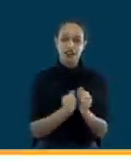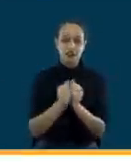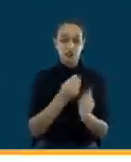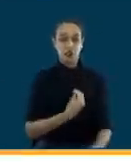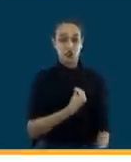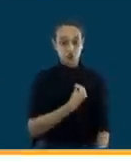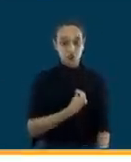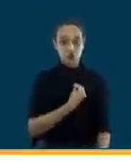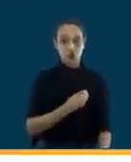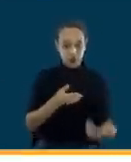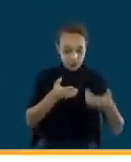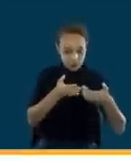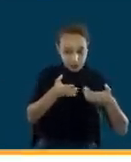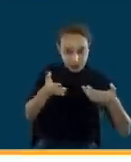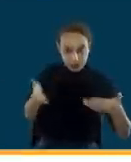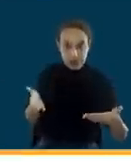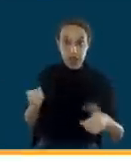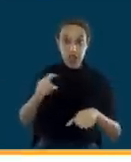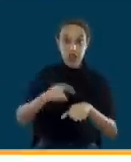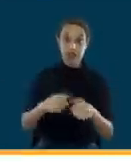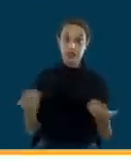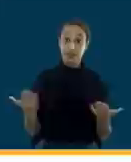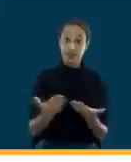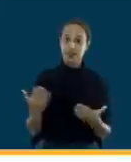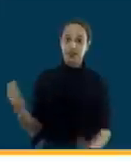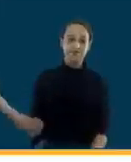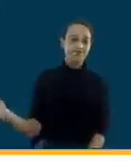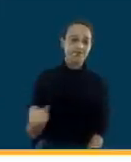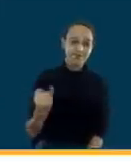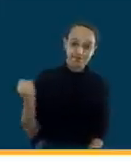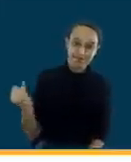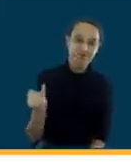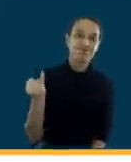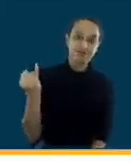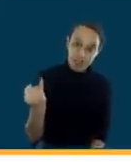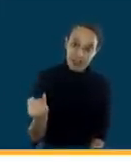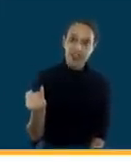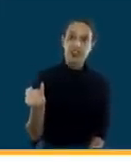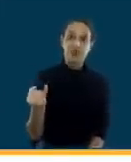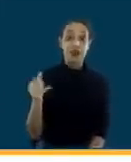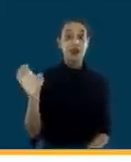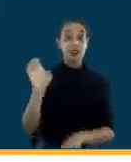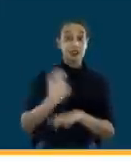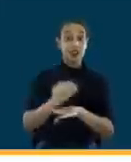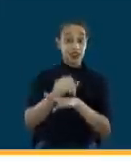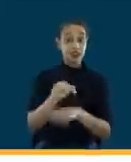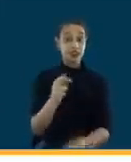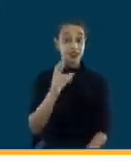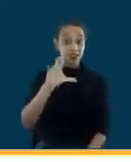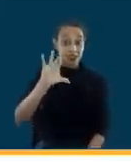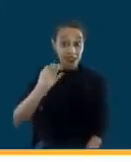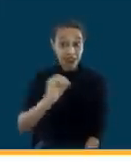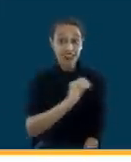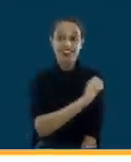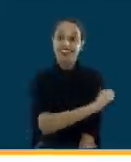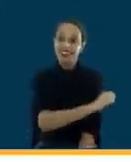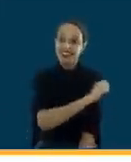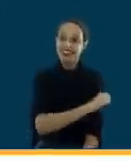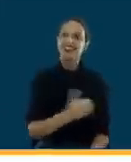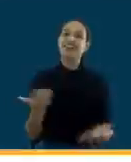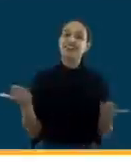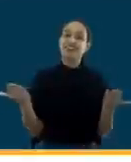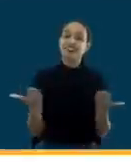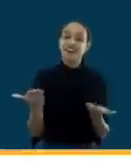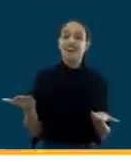desse momento que é tão importante para o Estado do Rio de Janeiro. Quero cumprimentar todos os